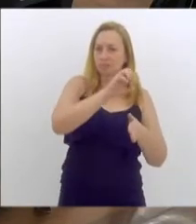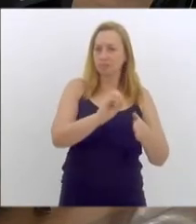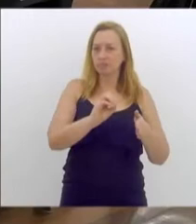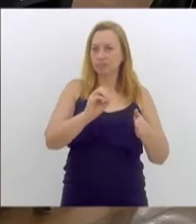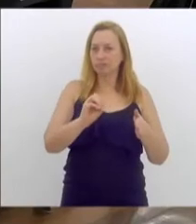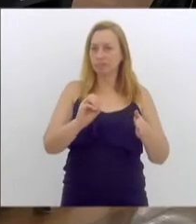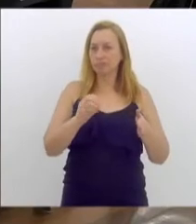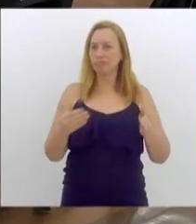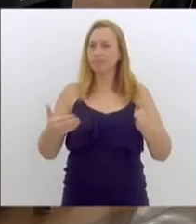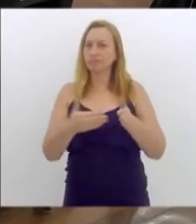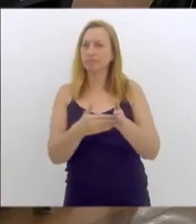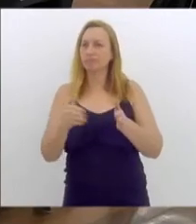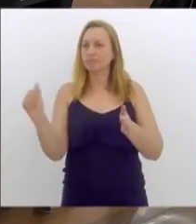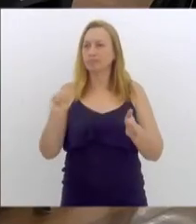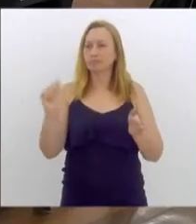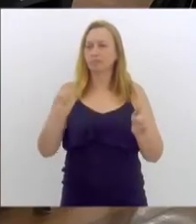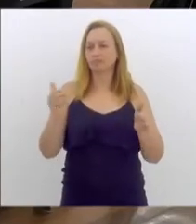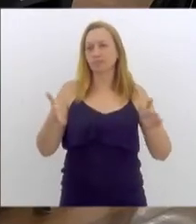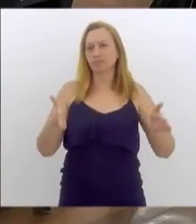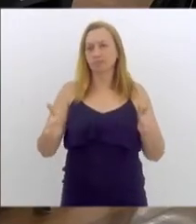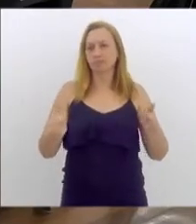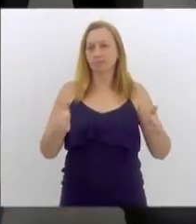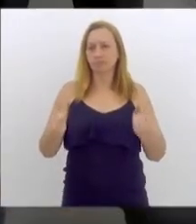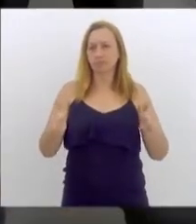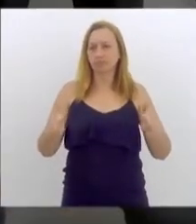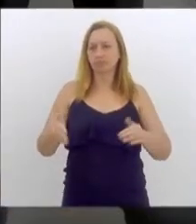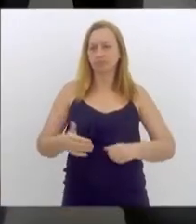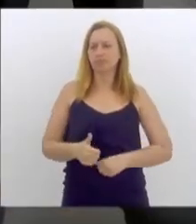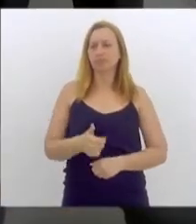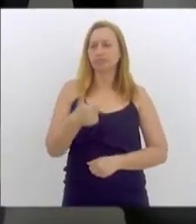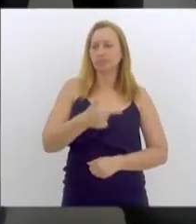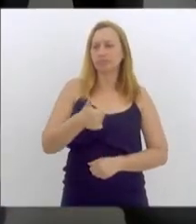Deus porque